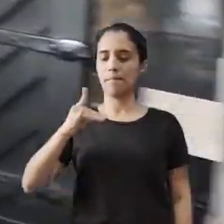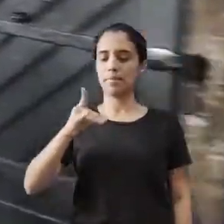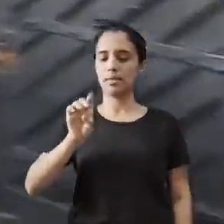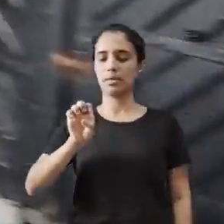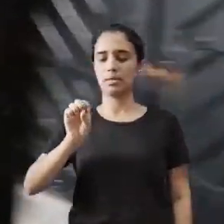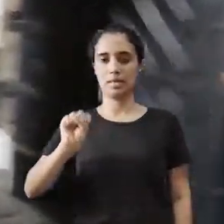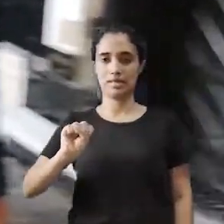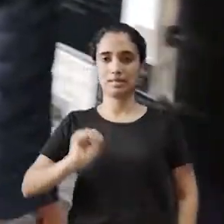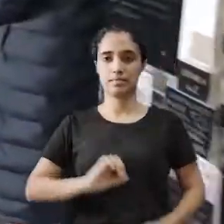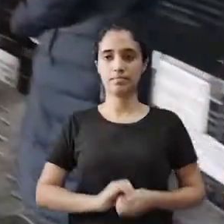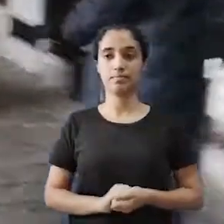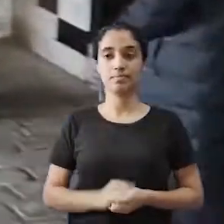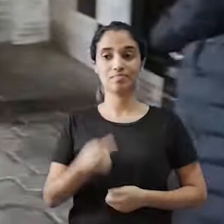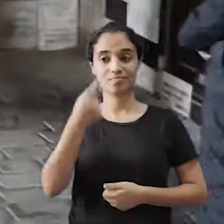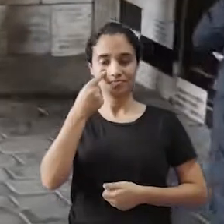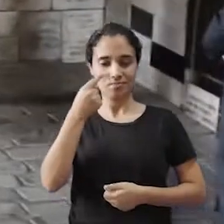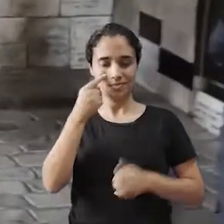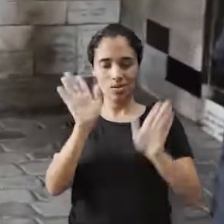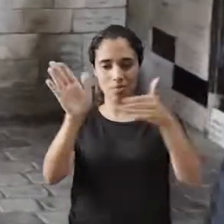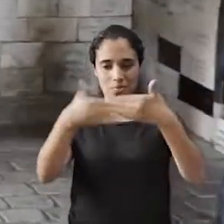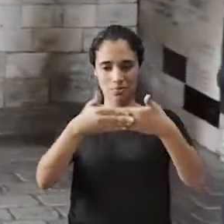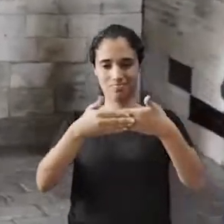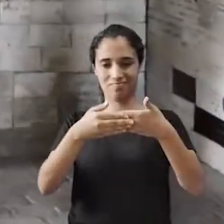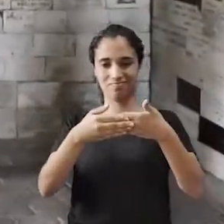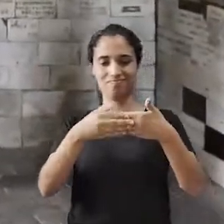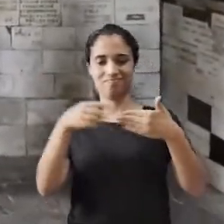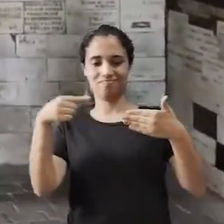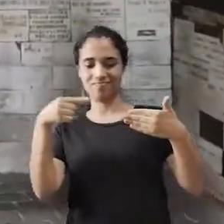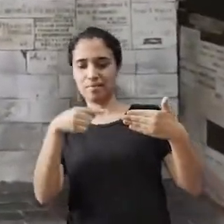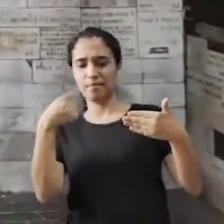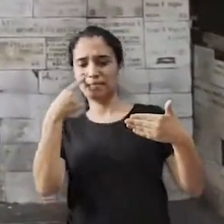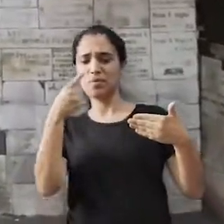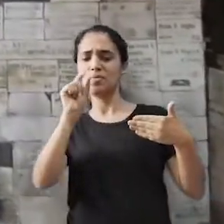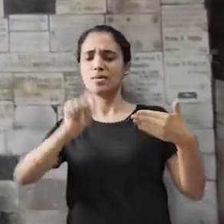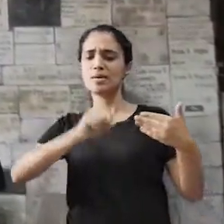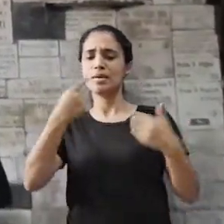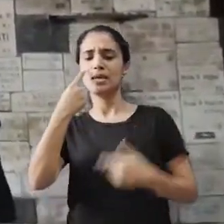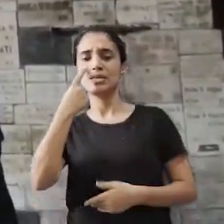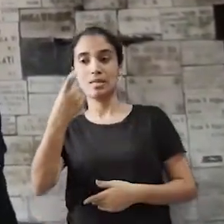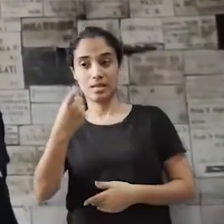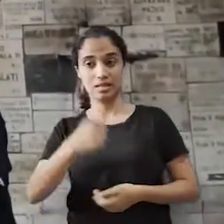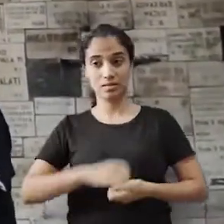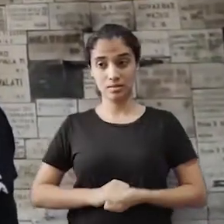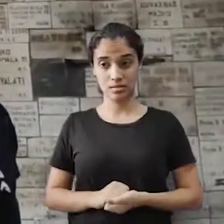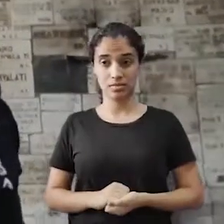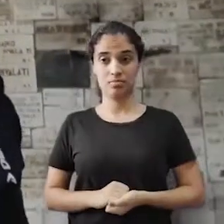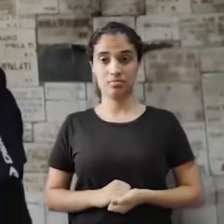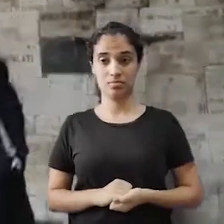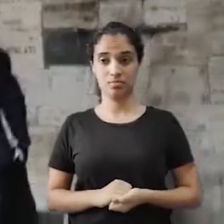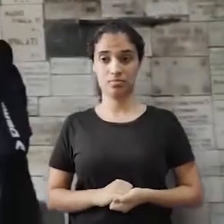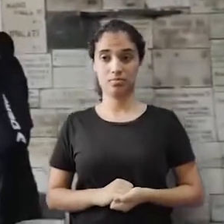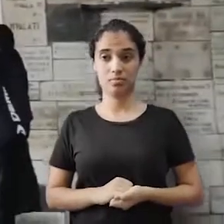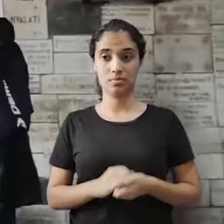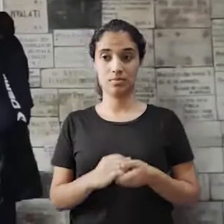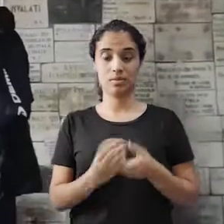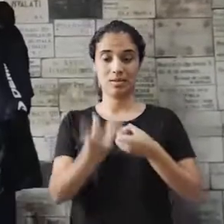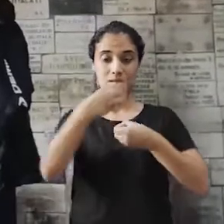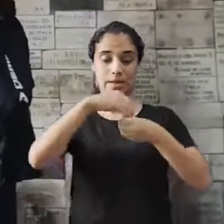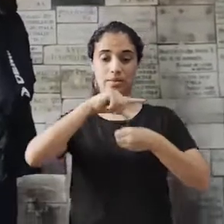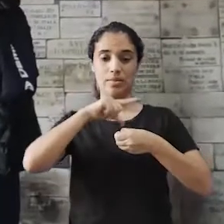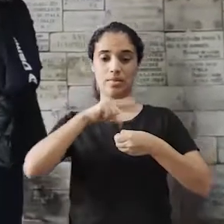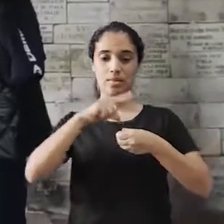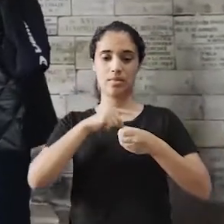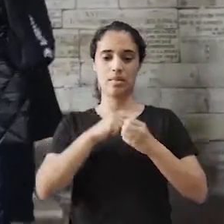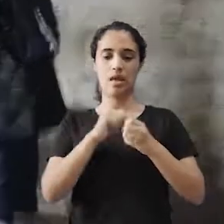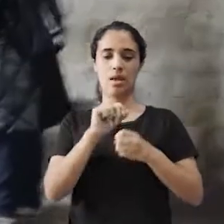né? E esse é o portão. E o que é interessante, aquela imagem